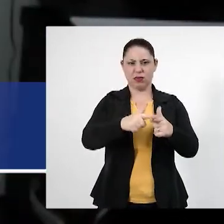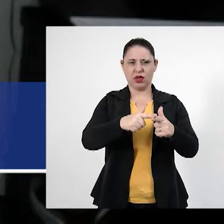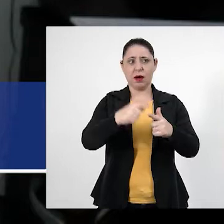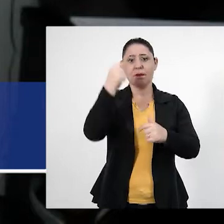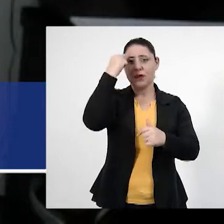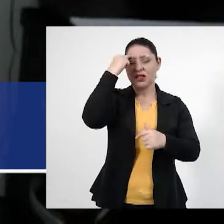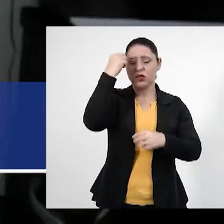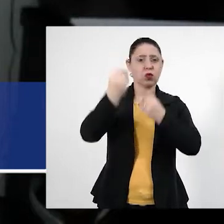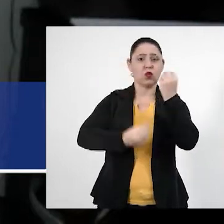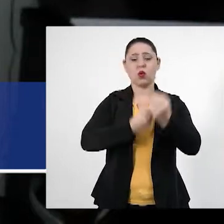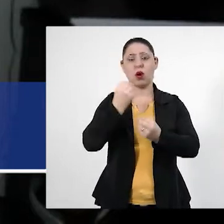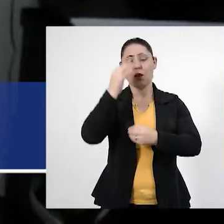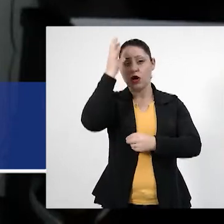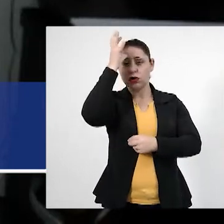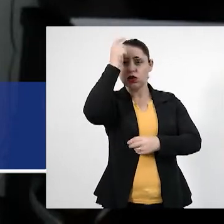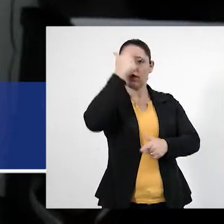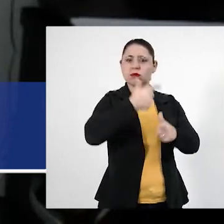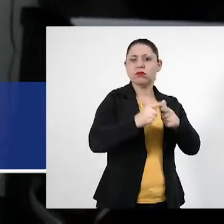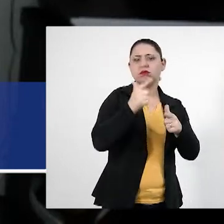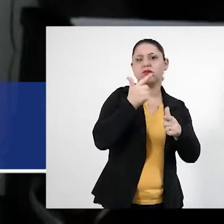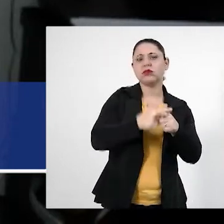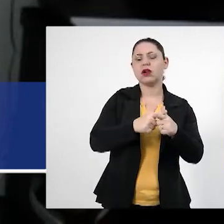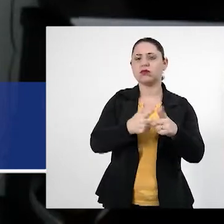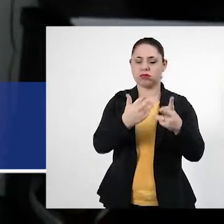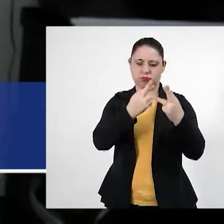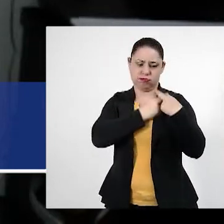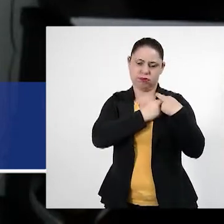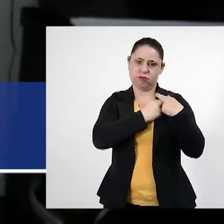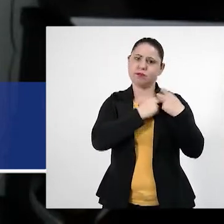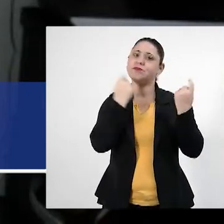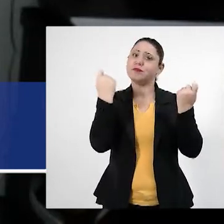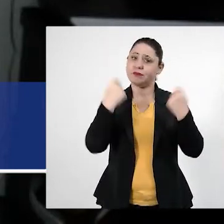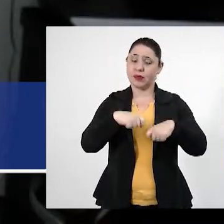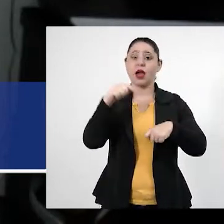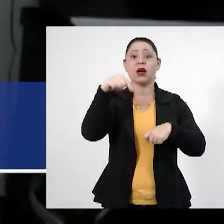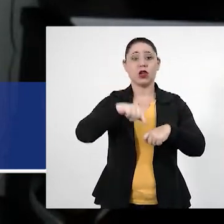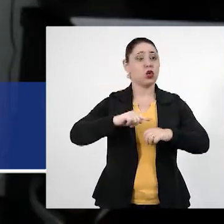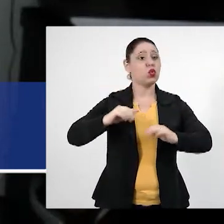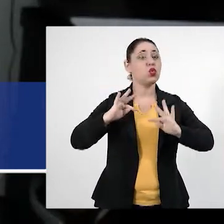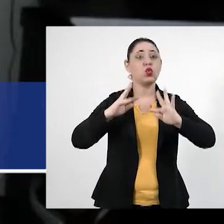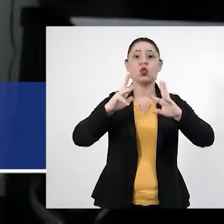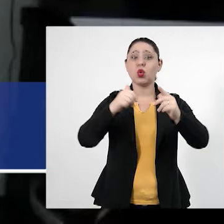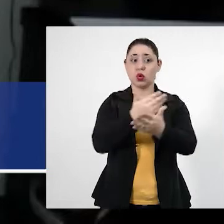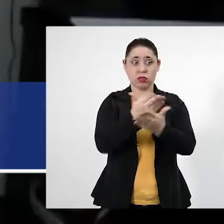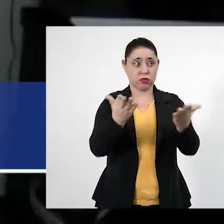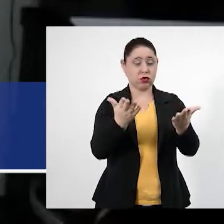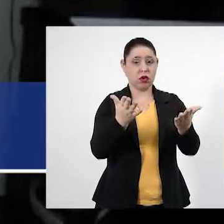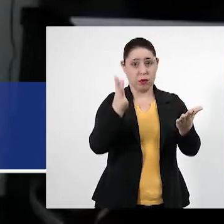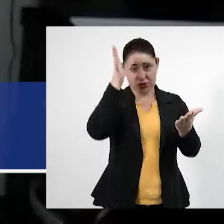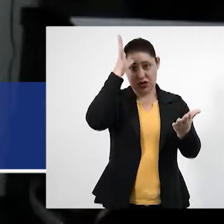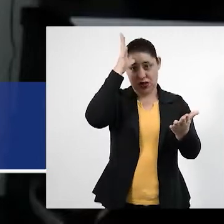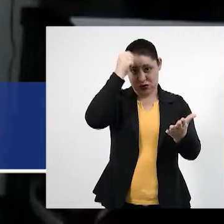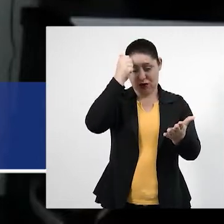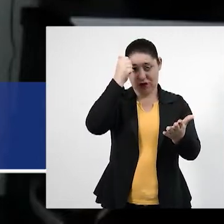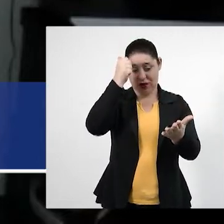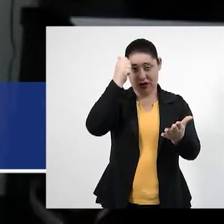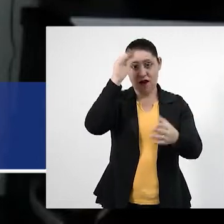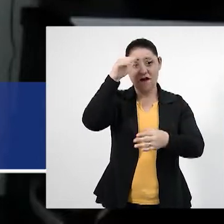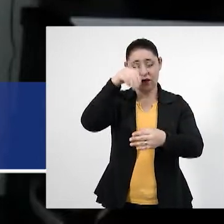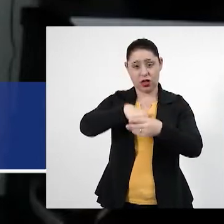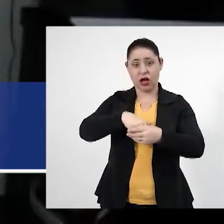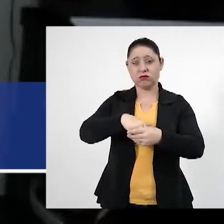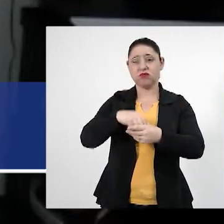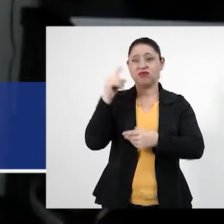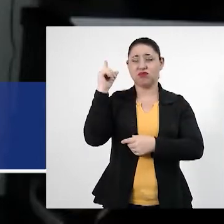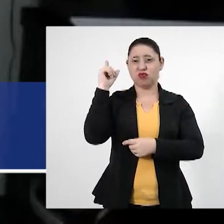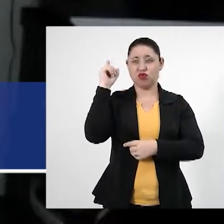plateia, pensar em como resolver esse problema com responsabilidade. Aqui, todos nós,